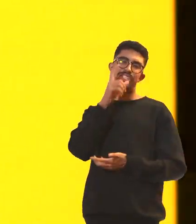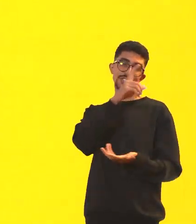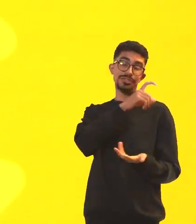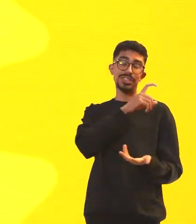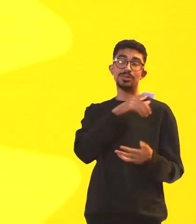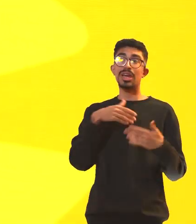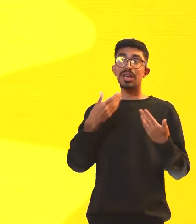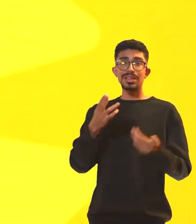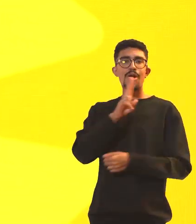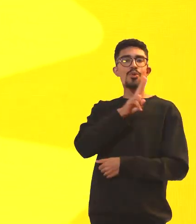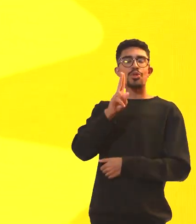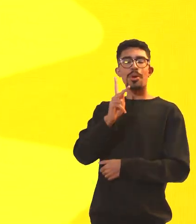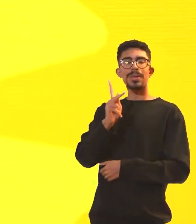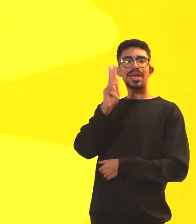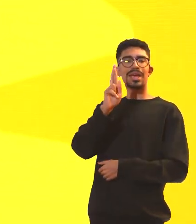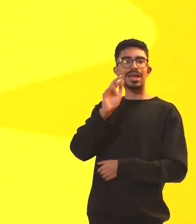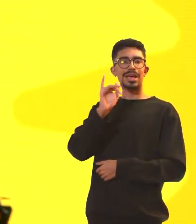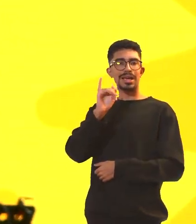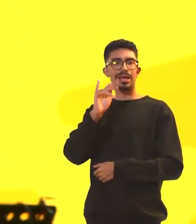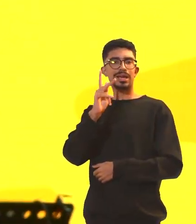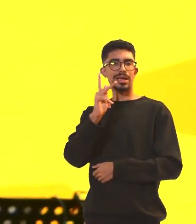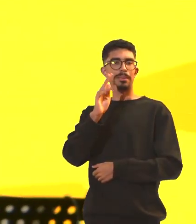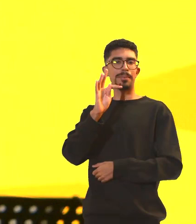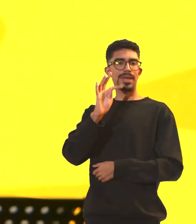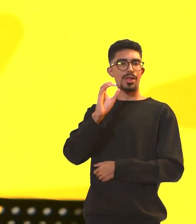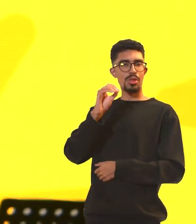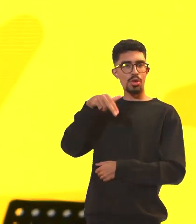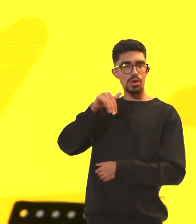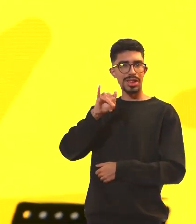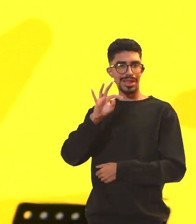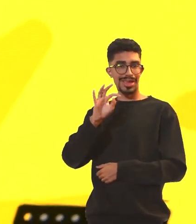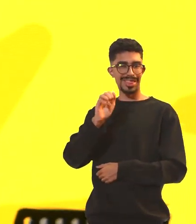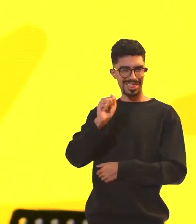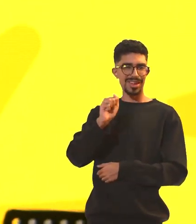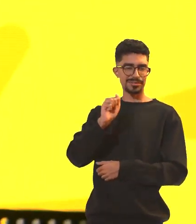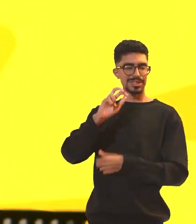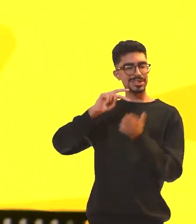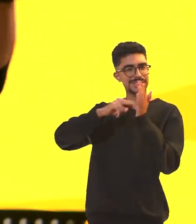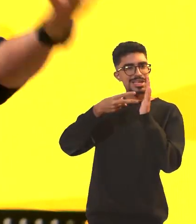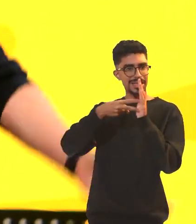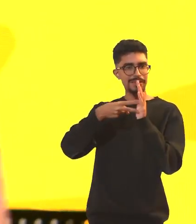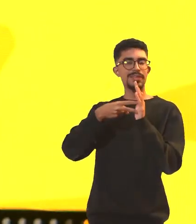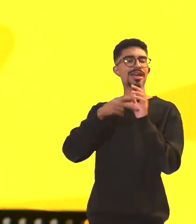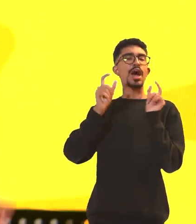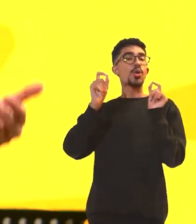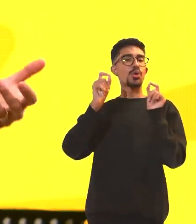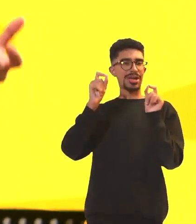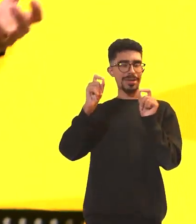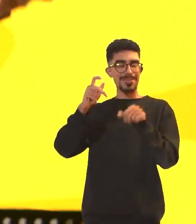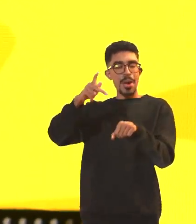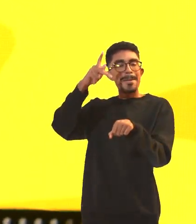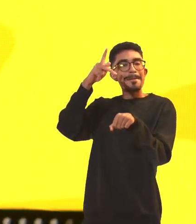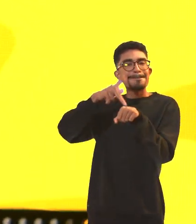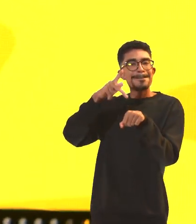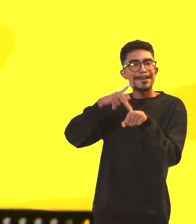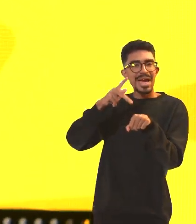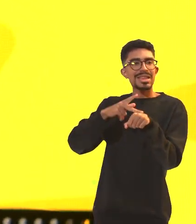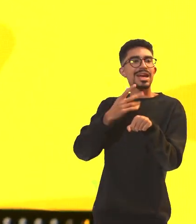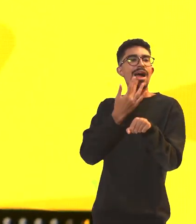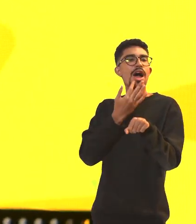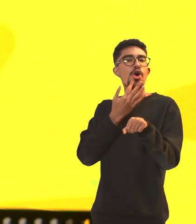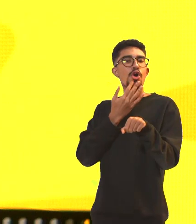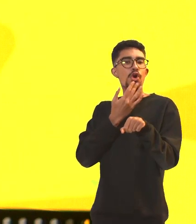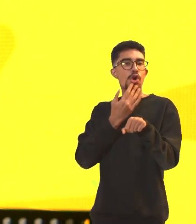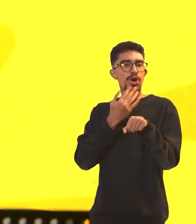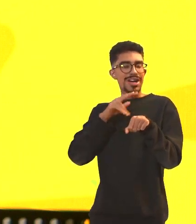não está muito, não conhece muito de super-heróis, né? A Kryptonita é uma pedra verde que suga o